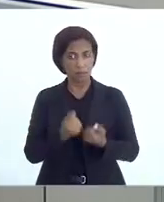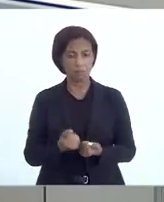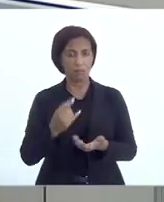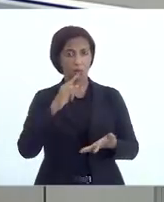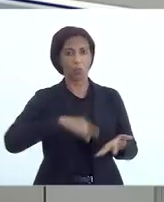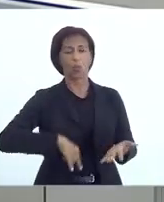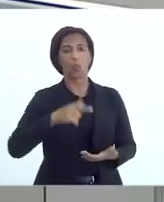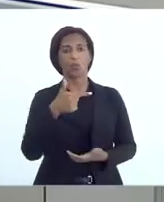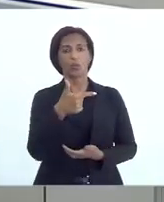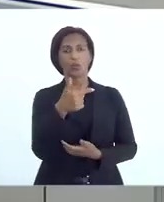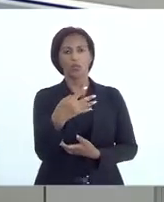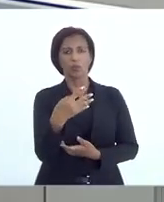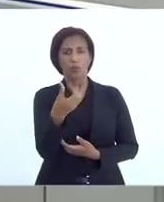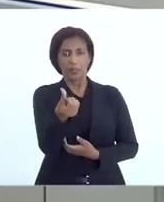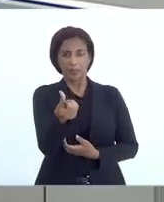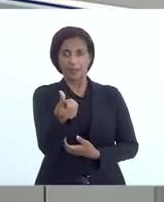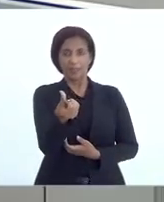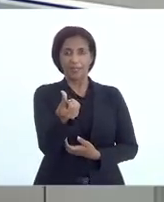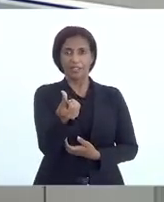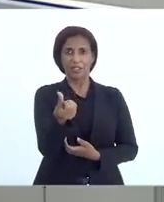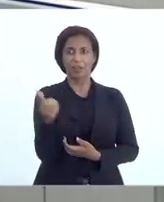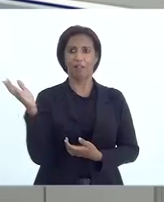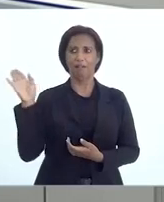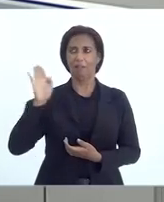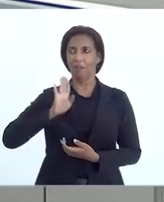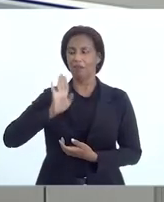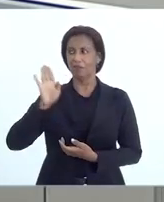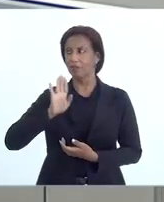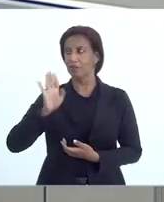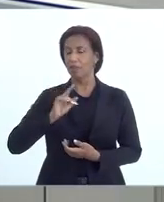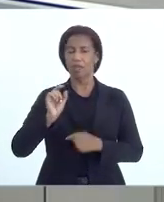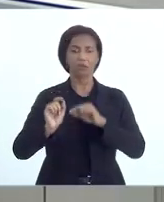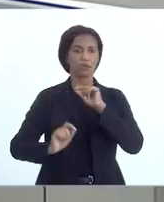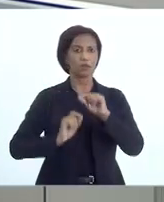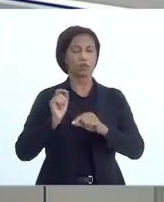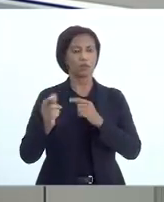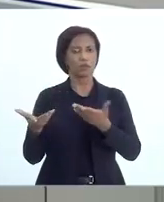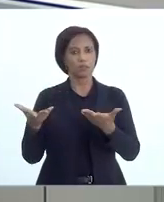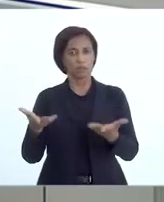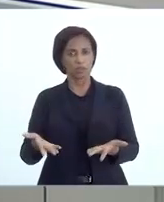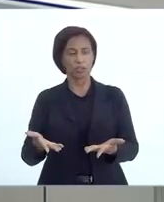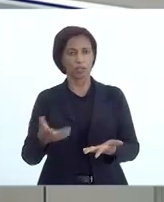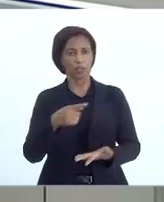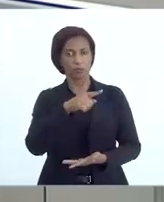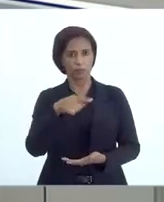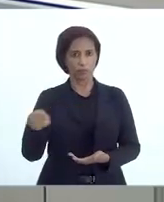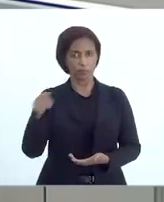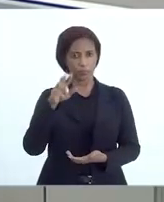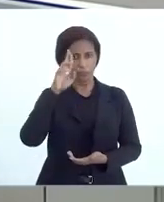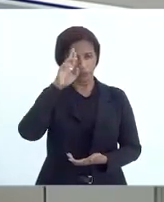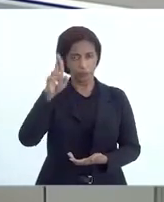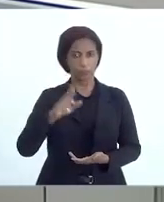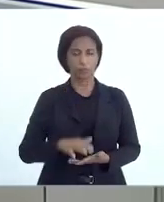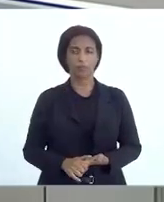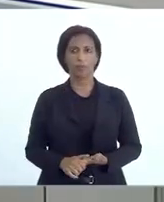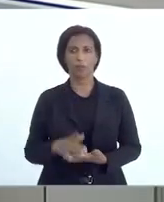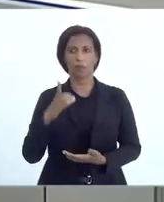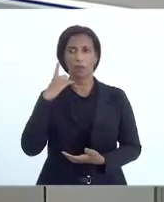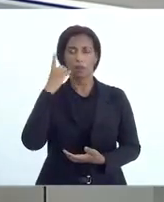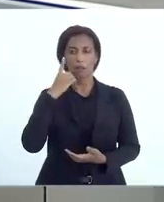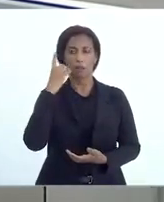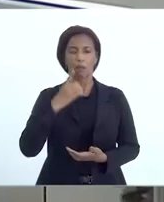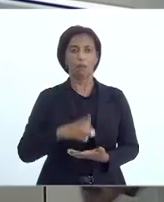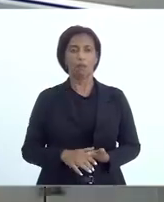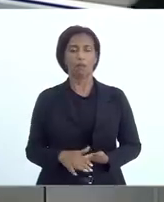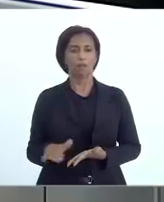absorverão aí 246 candidatos Então o que eu queria deixar para os senhores Inclusive é o